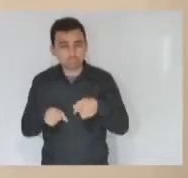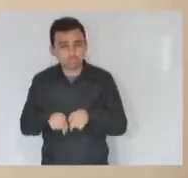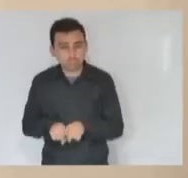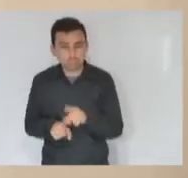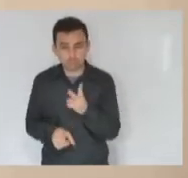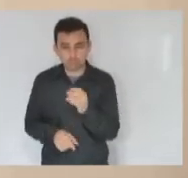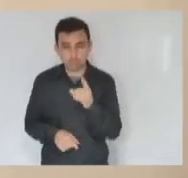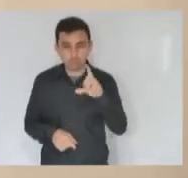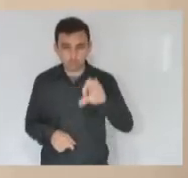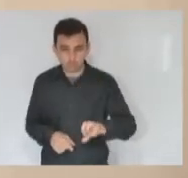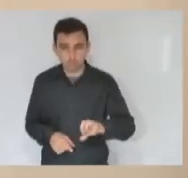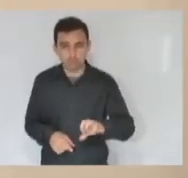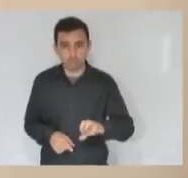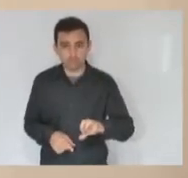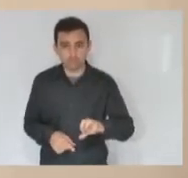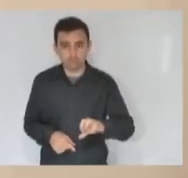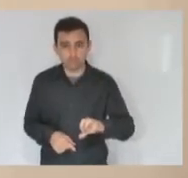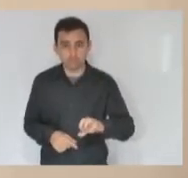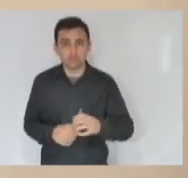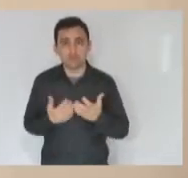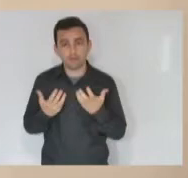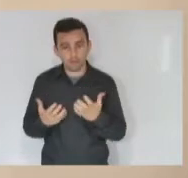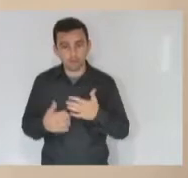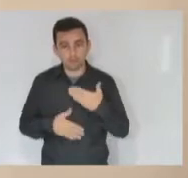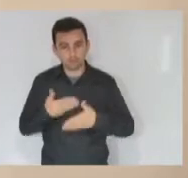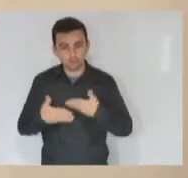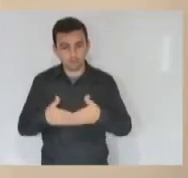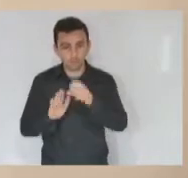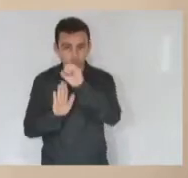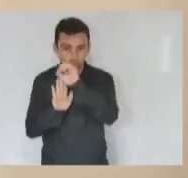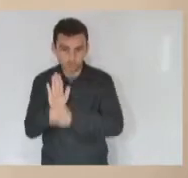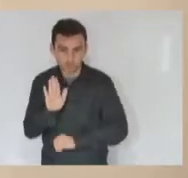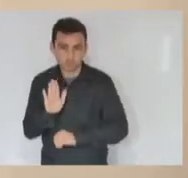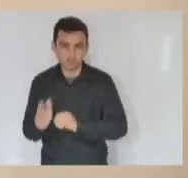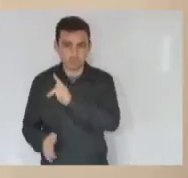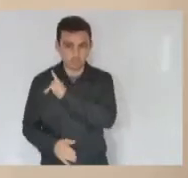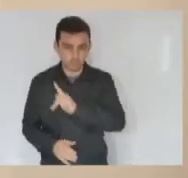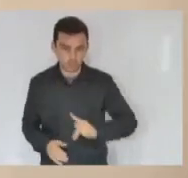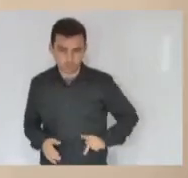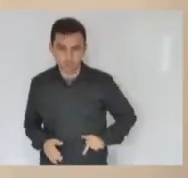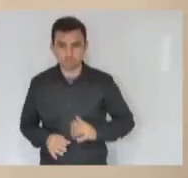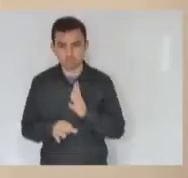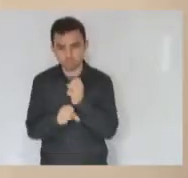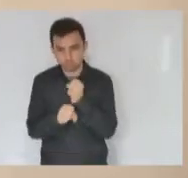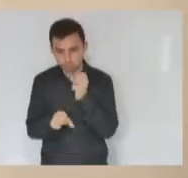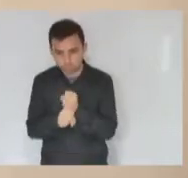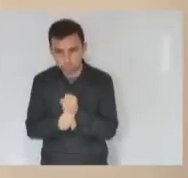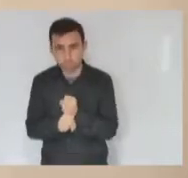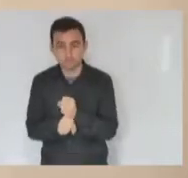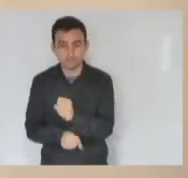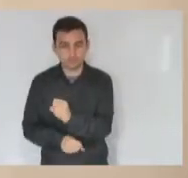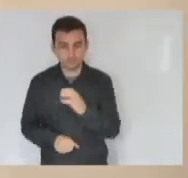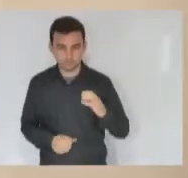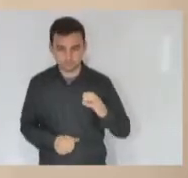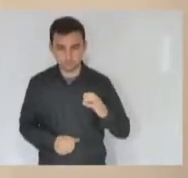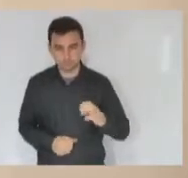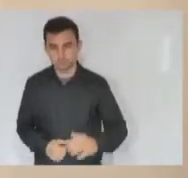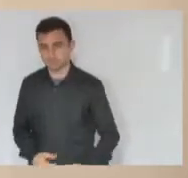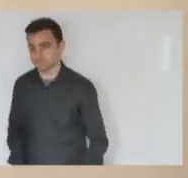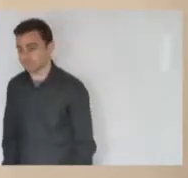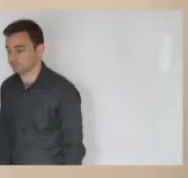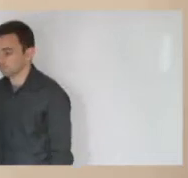2019. Requer seja encaminhado ofício ao presidente do Tribunal de Contas do Estado de Santa Catarina, solicitando a realização